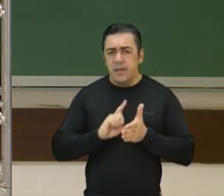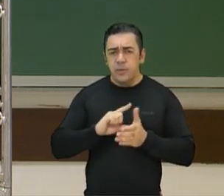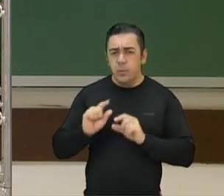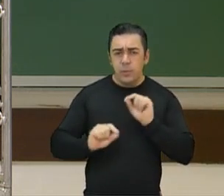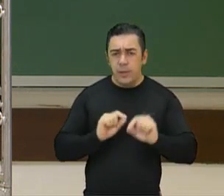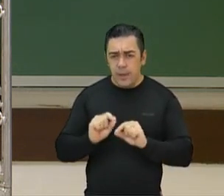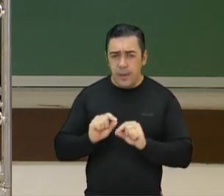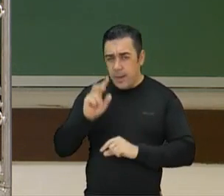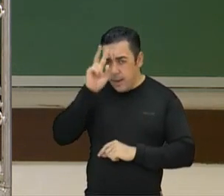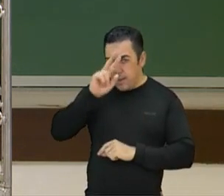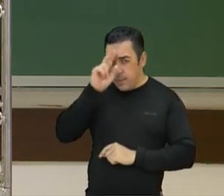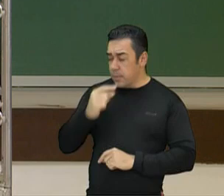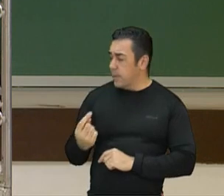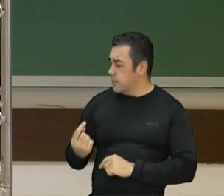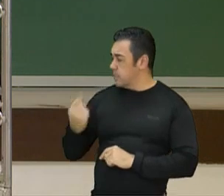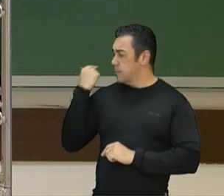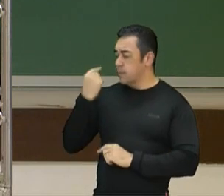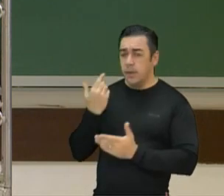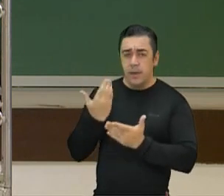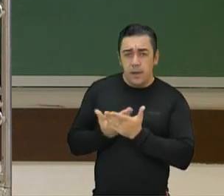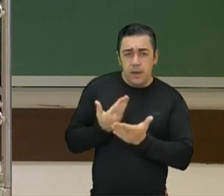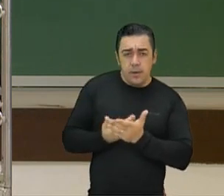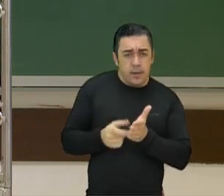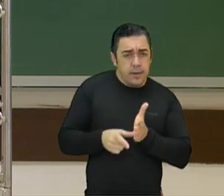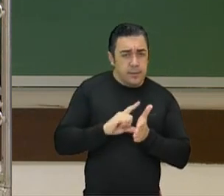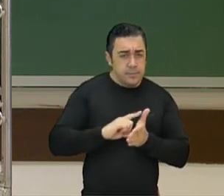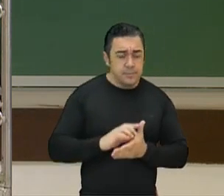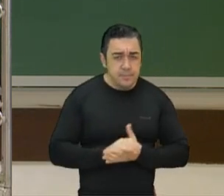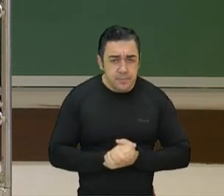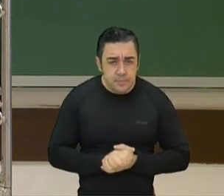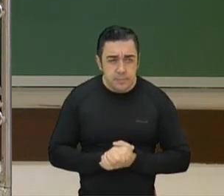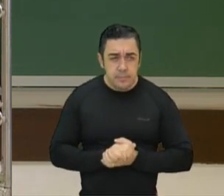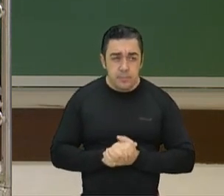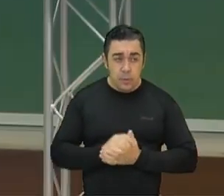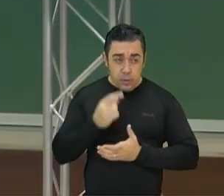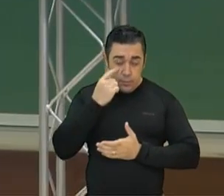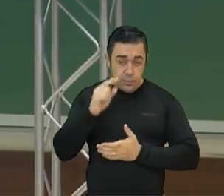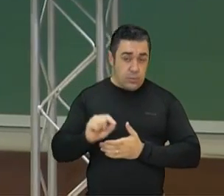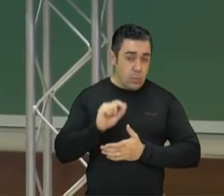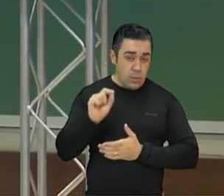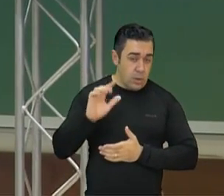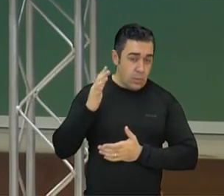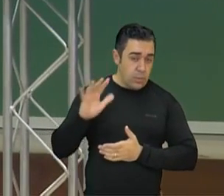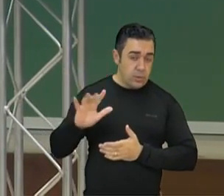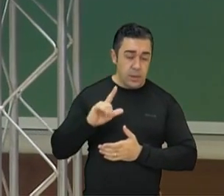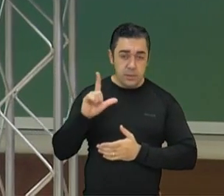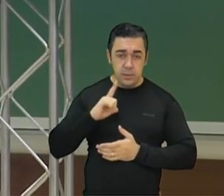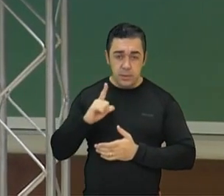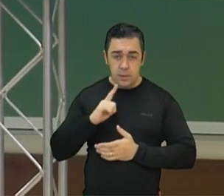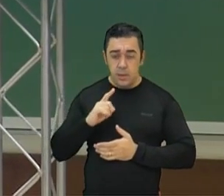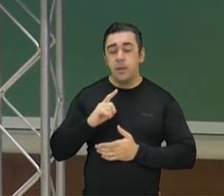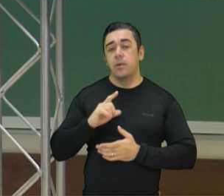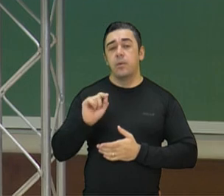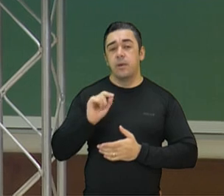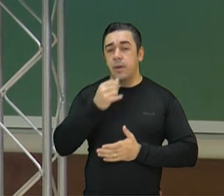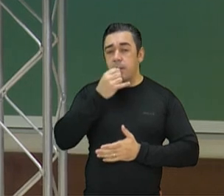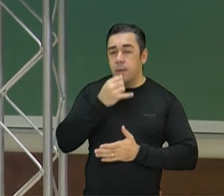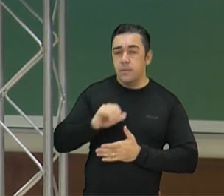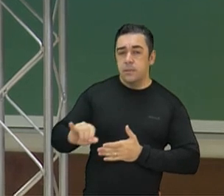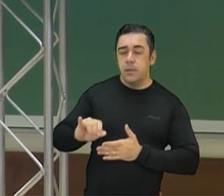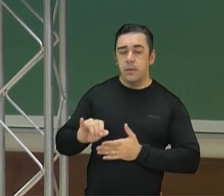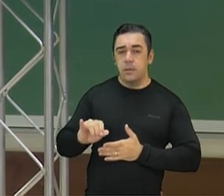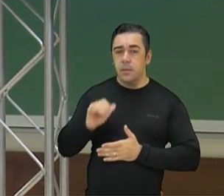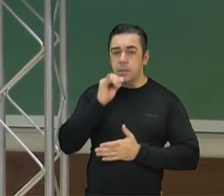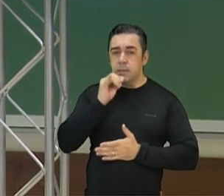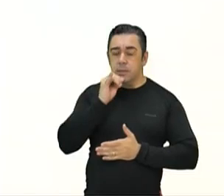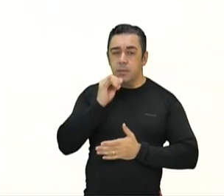uma pequena retomada do que nós vimos na aula anterior. A gente viu lá os efeitos da corrente, né? Quando uma corrente elétrica